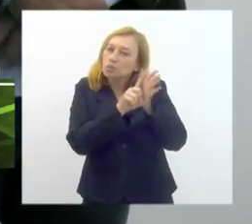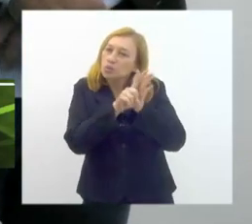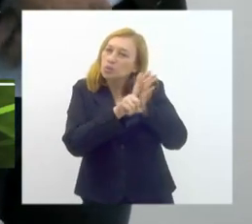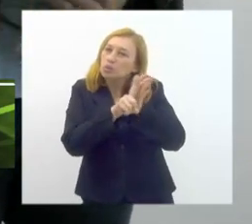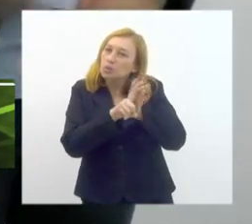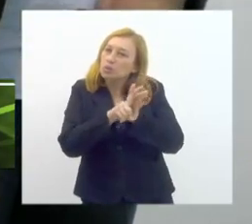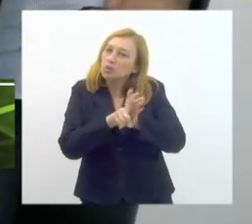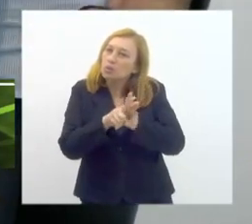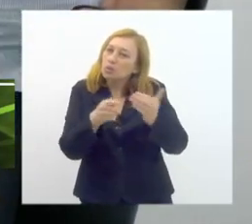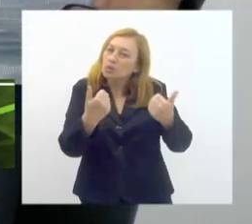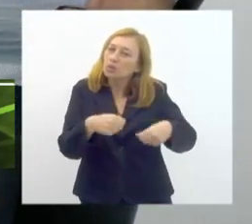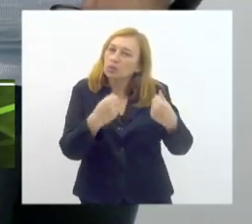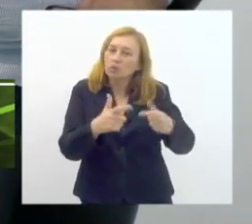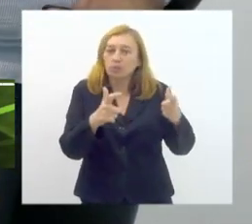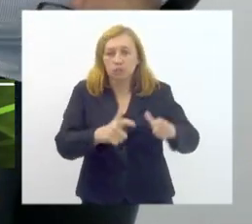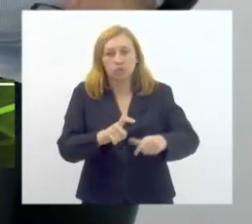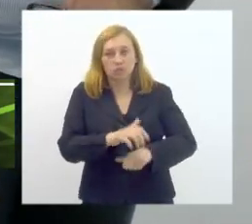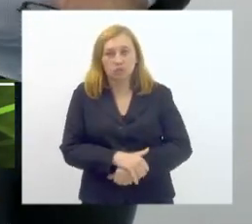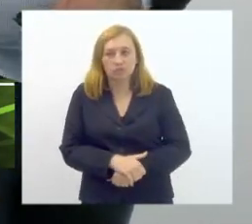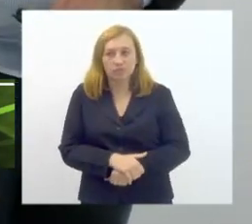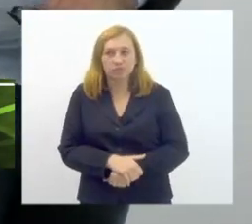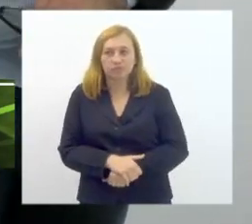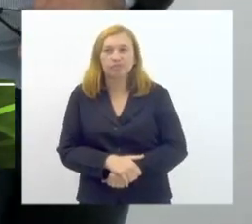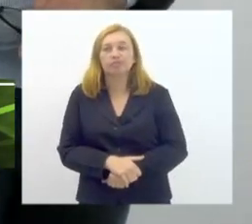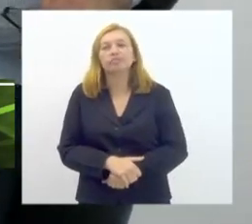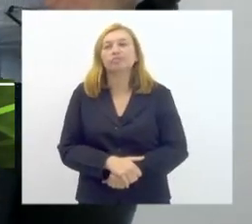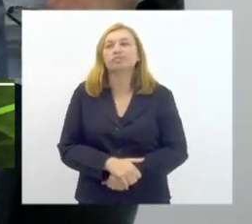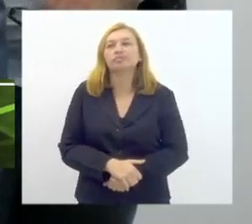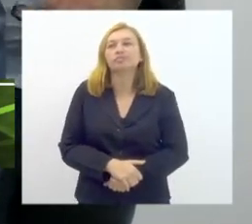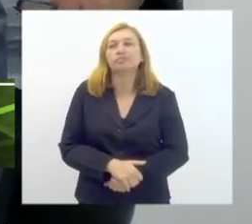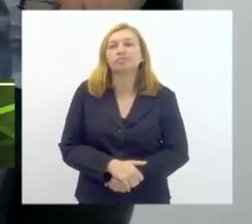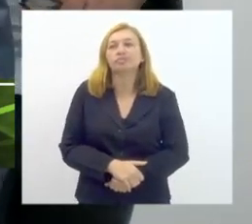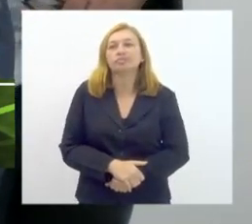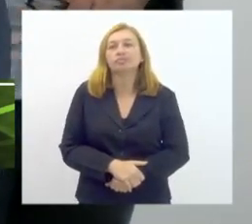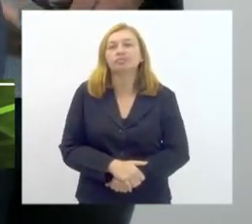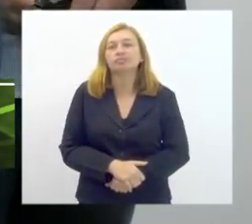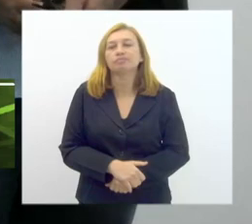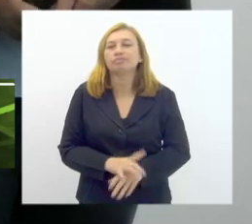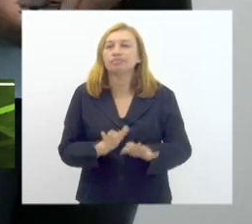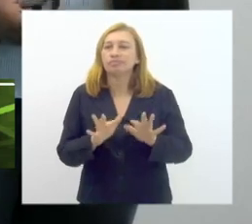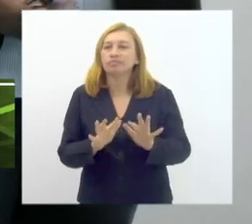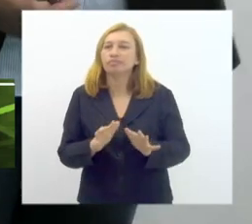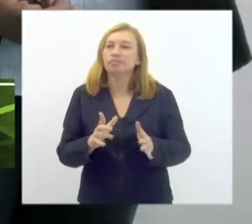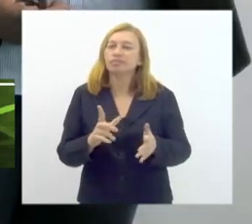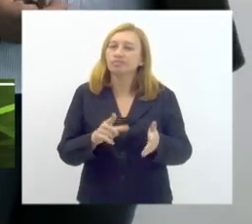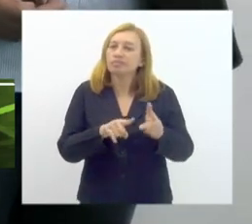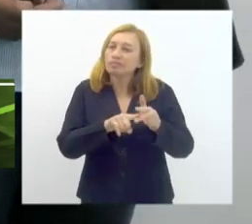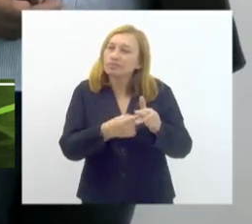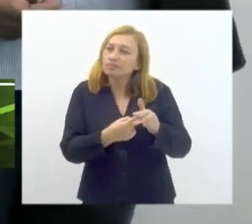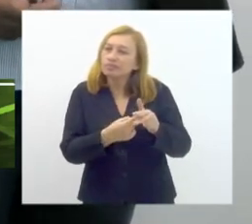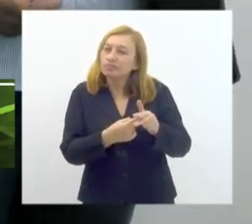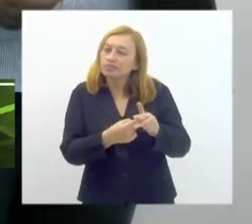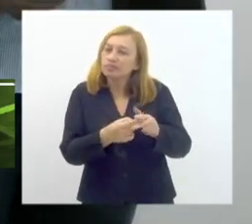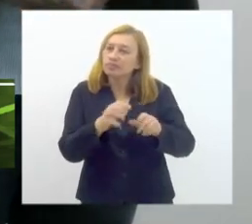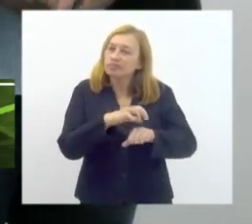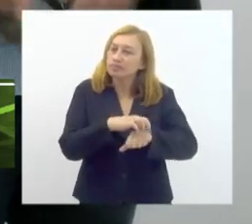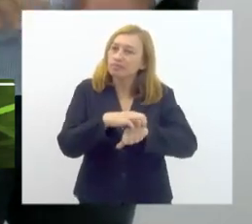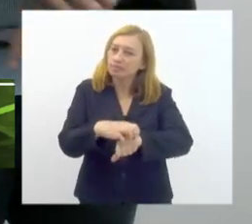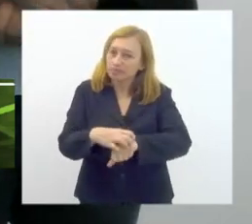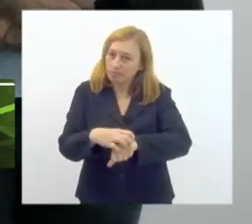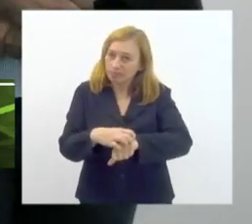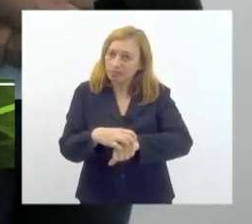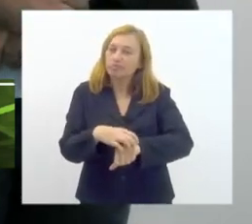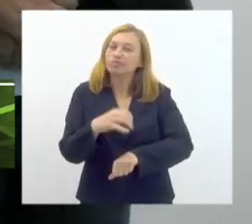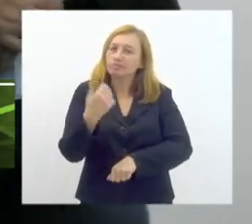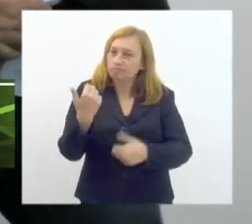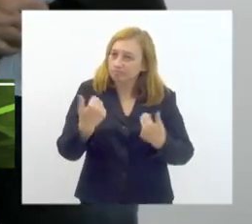seria necessidade na nossa região. Entre elas, chegamos à conclusão que a regulação do transporte eletivo seria